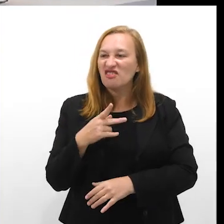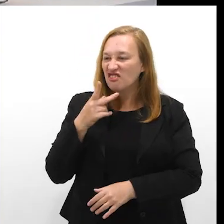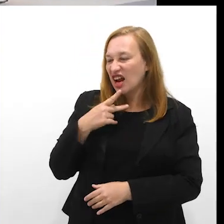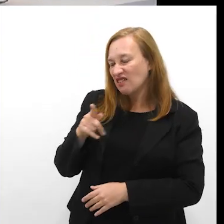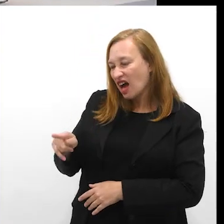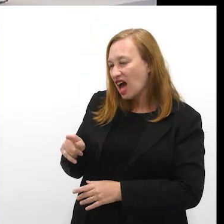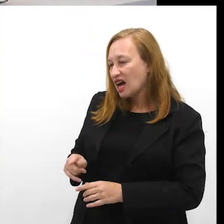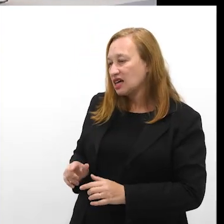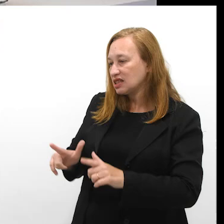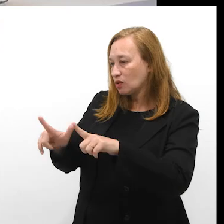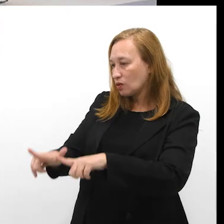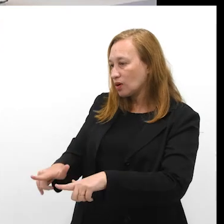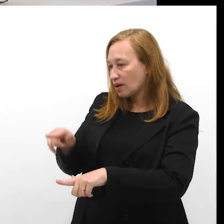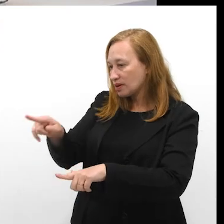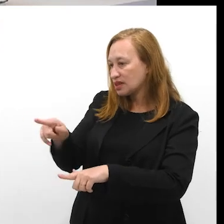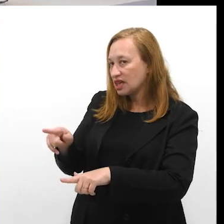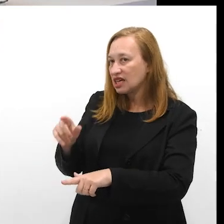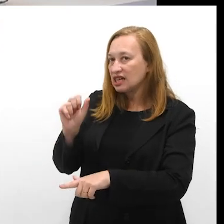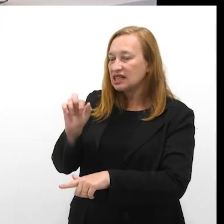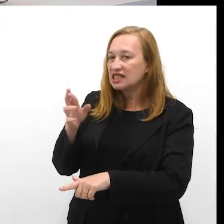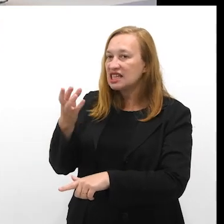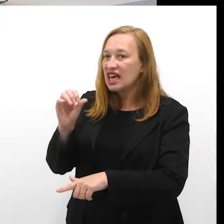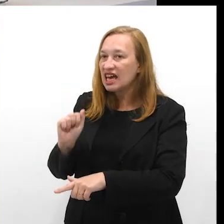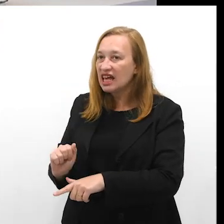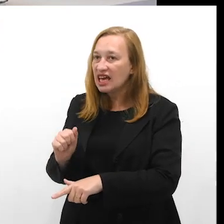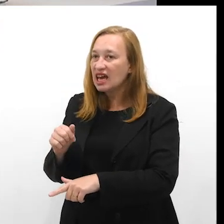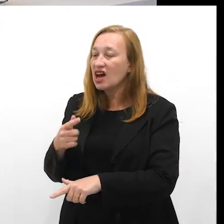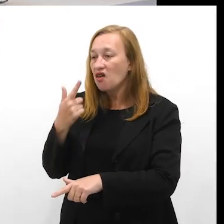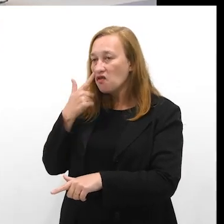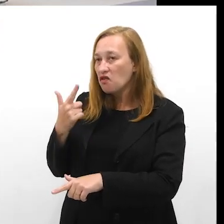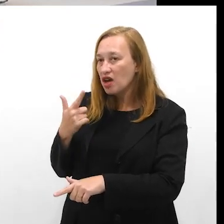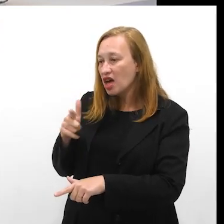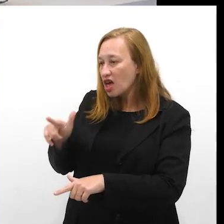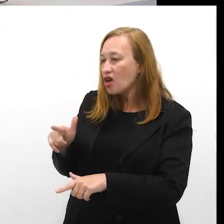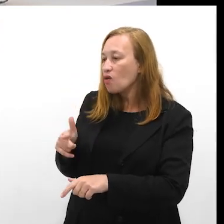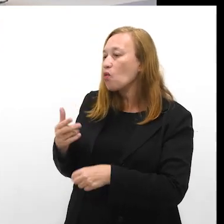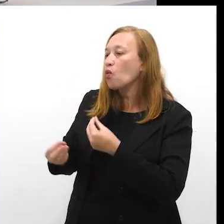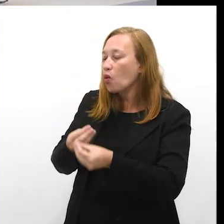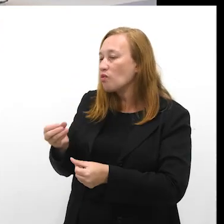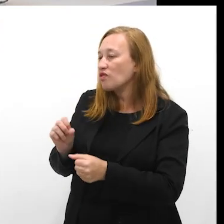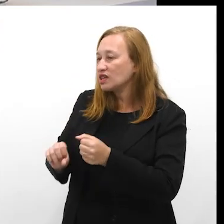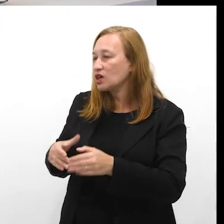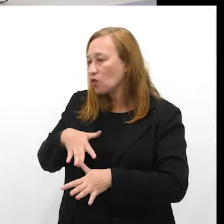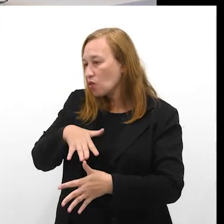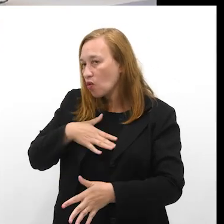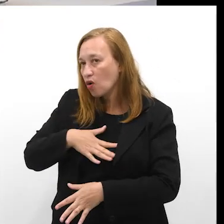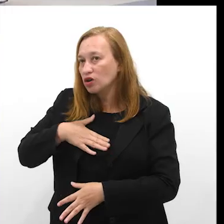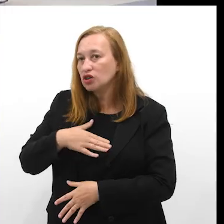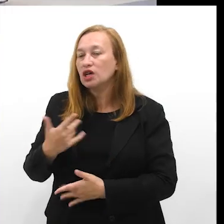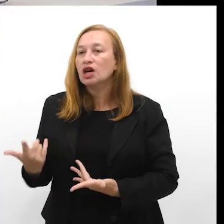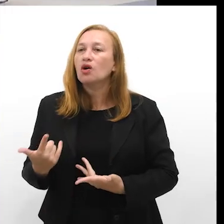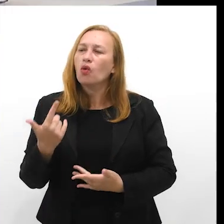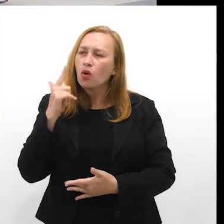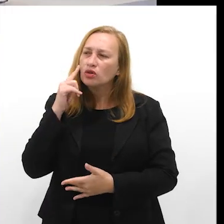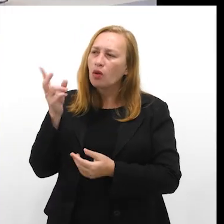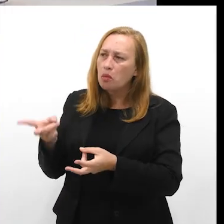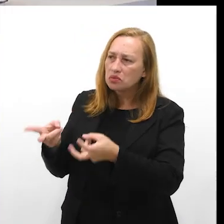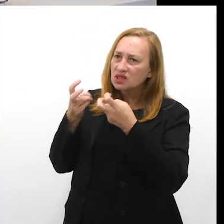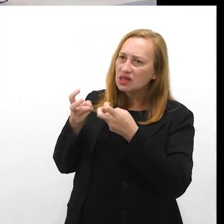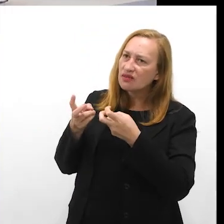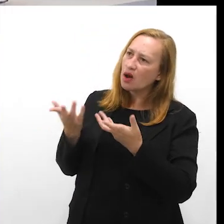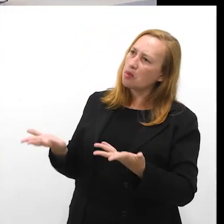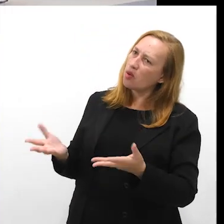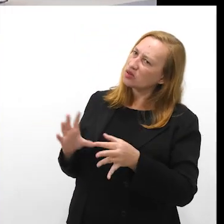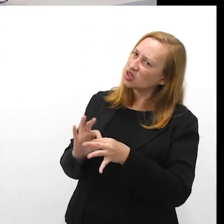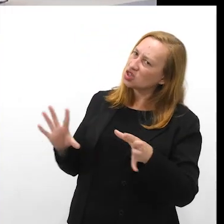né? Ele falava assim, isso aí vai ser uma sereia, vê lá como é que você vai fazer, eu gosto disso, gosto daquilo. E pá. Aí dessa vez, quando eu olhei esse